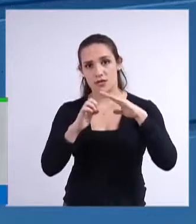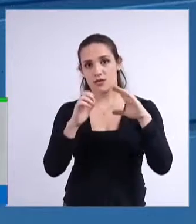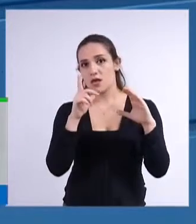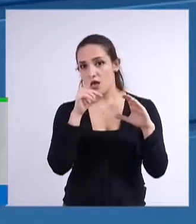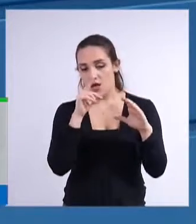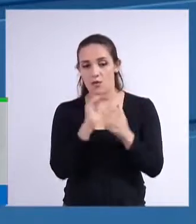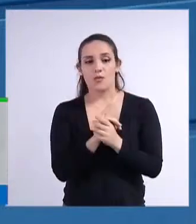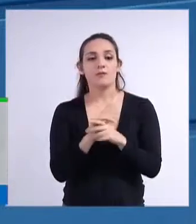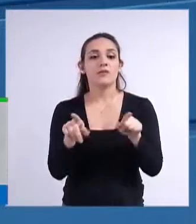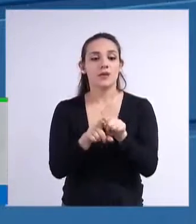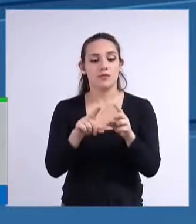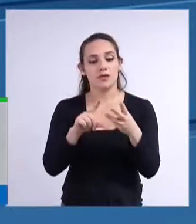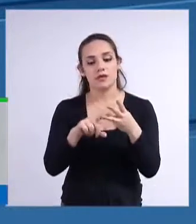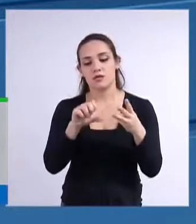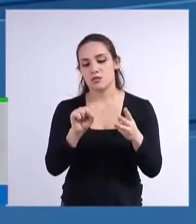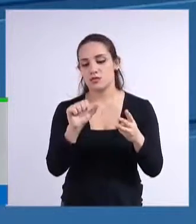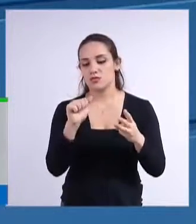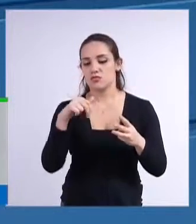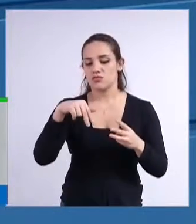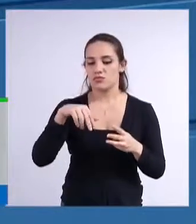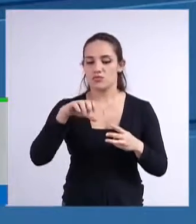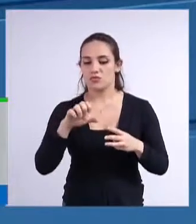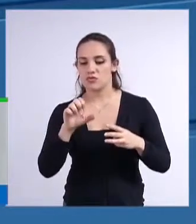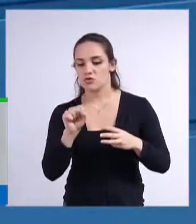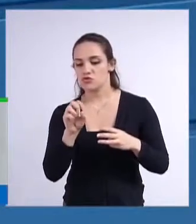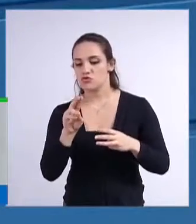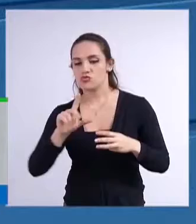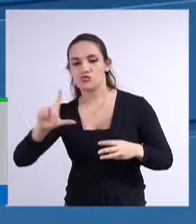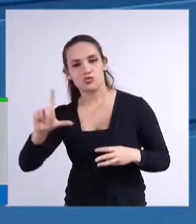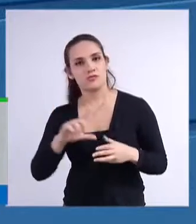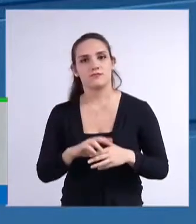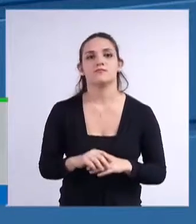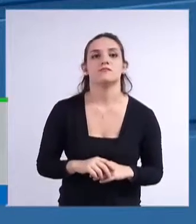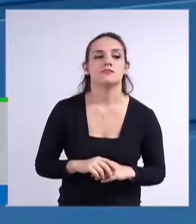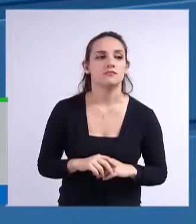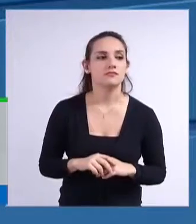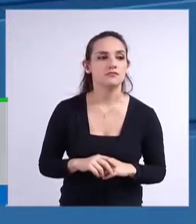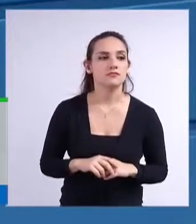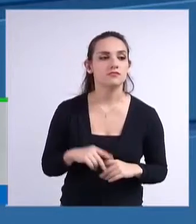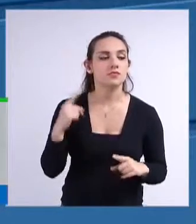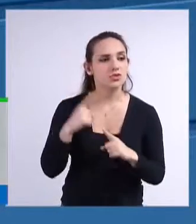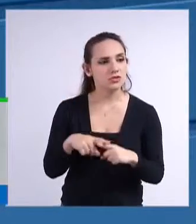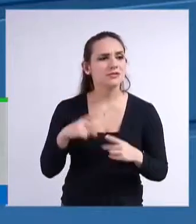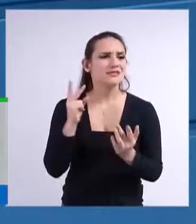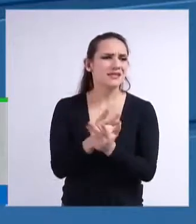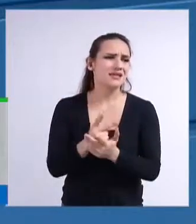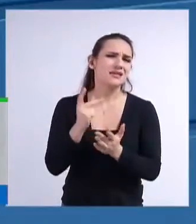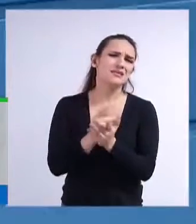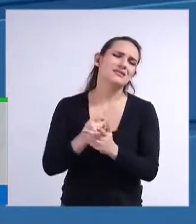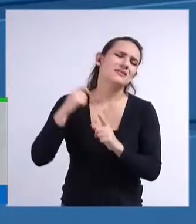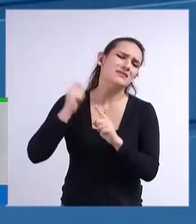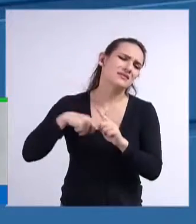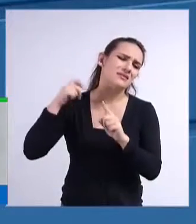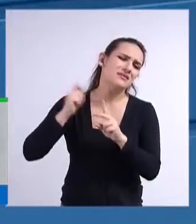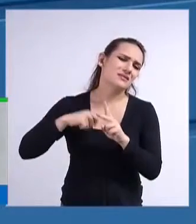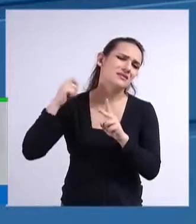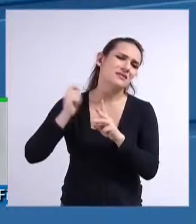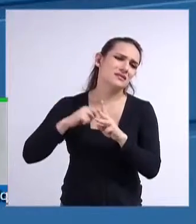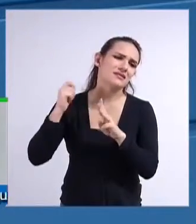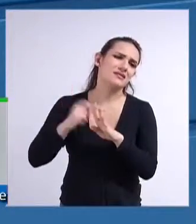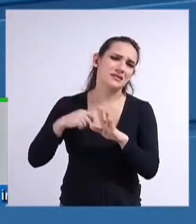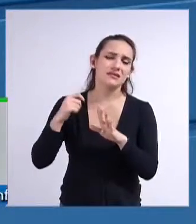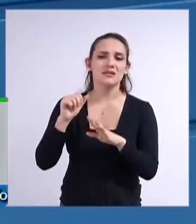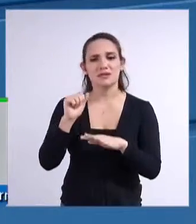com a Sanesul, na maioria dos municípios do estado. Todos os meses as casas, os domicílios são